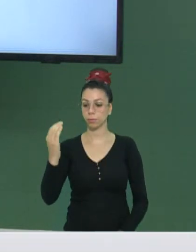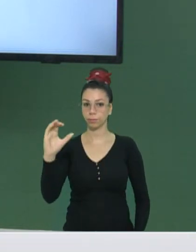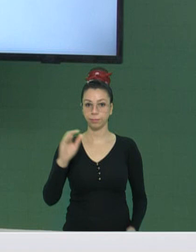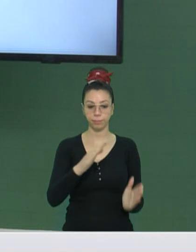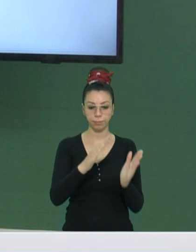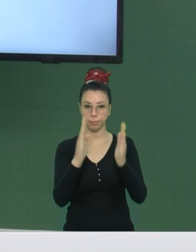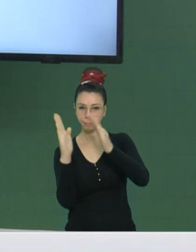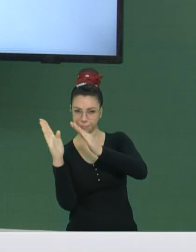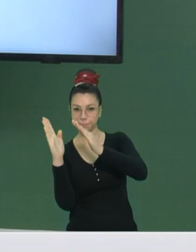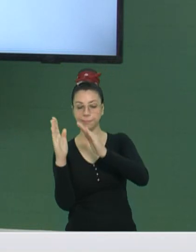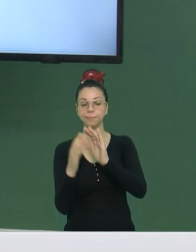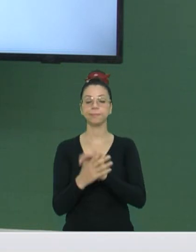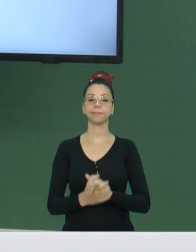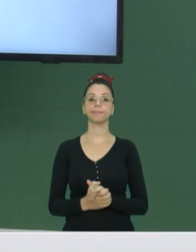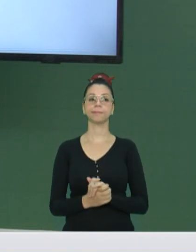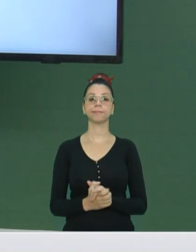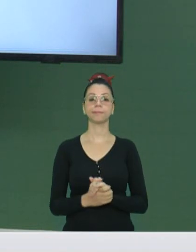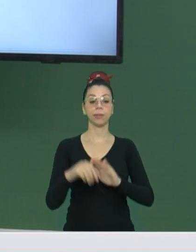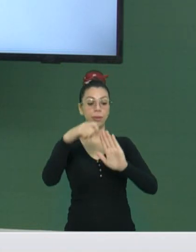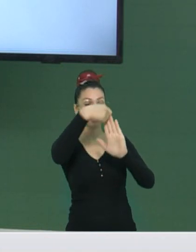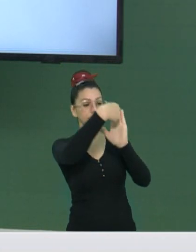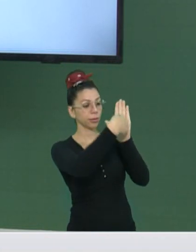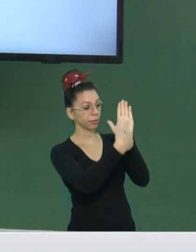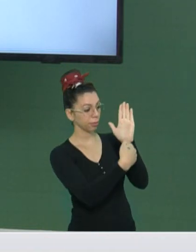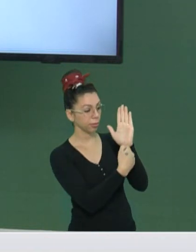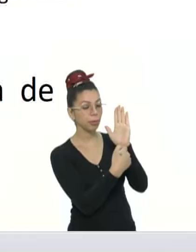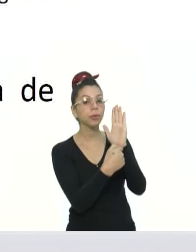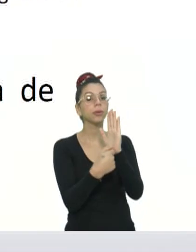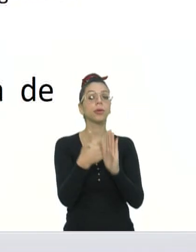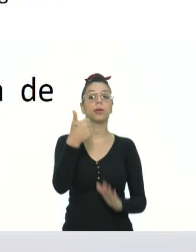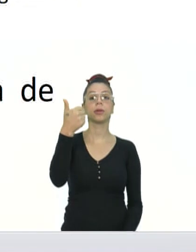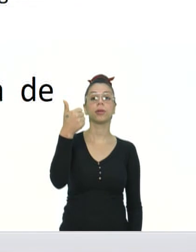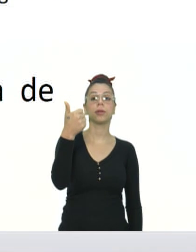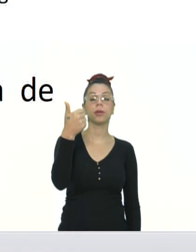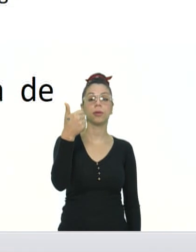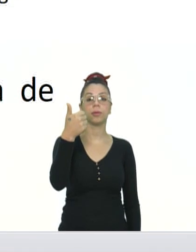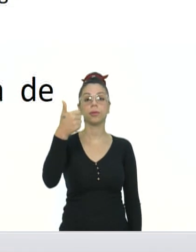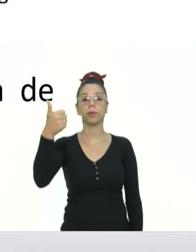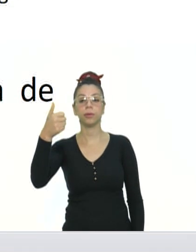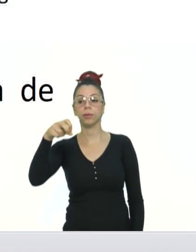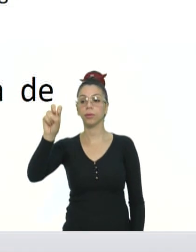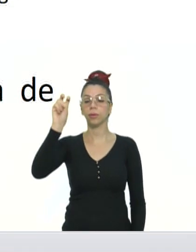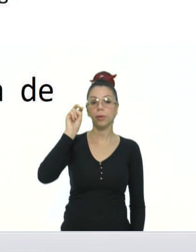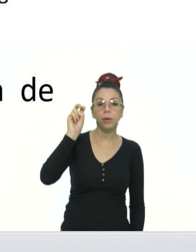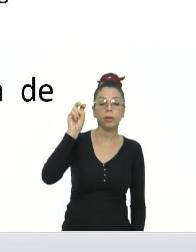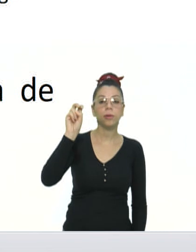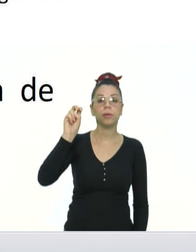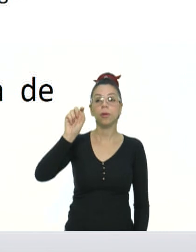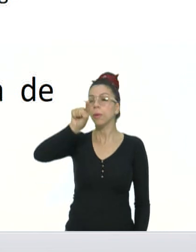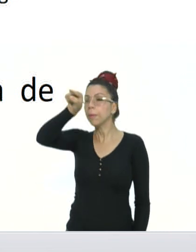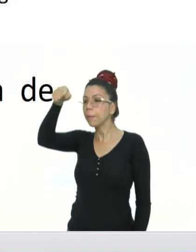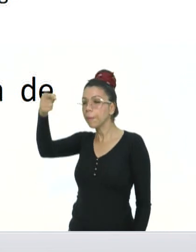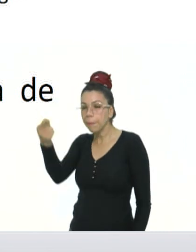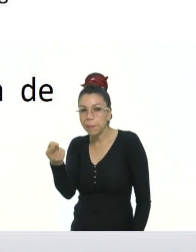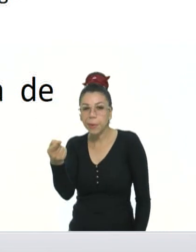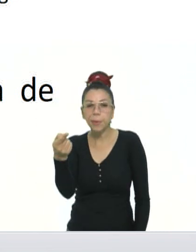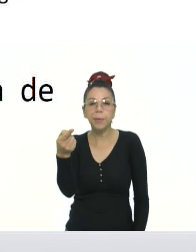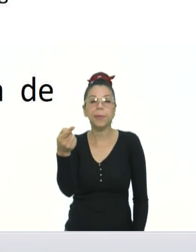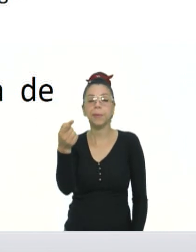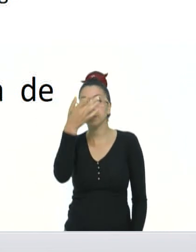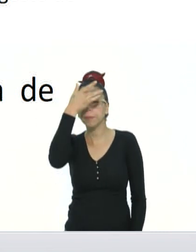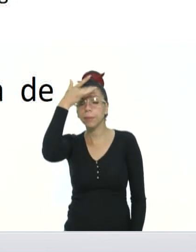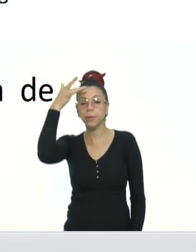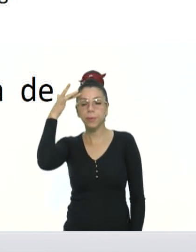este texto. Com 115 mil casos e mais de 100